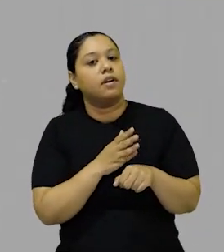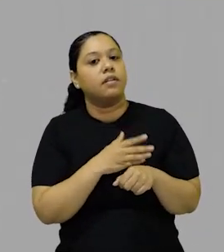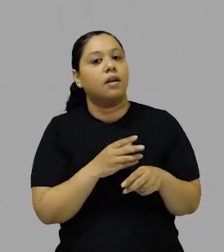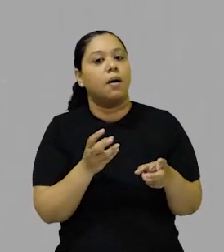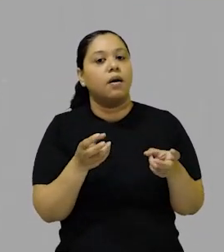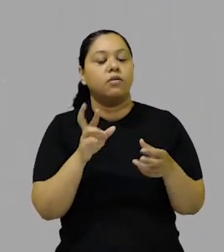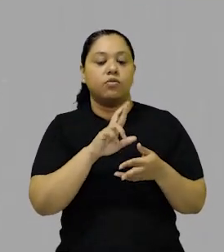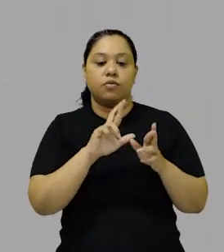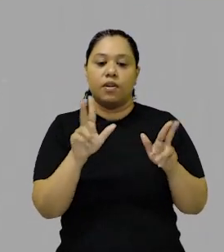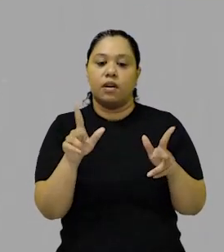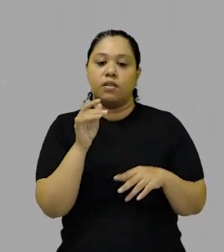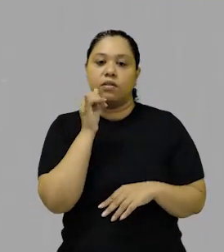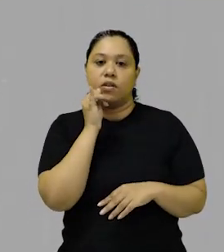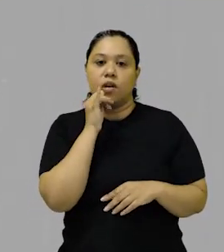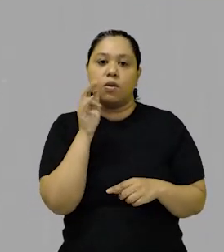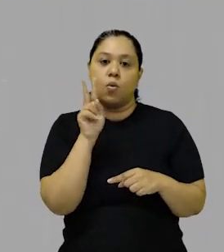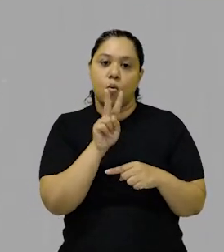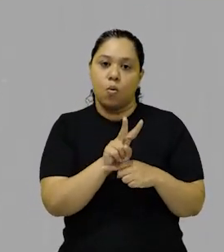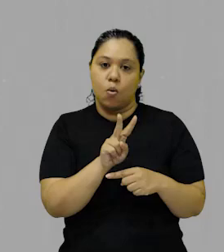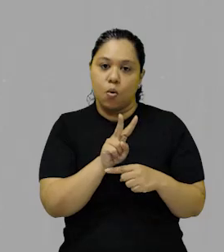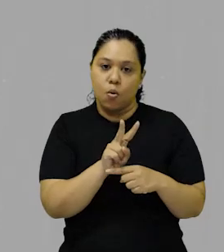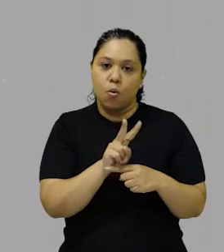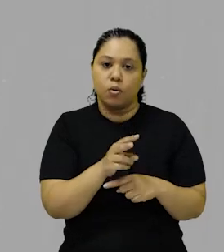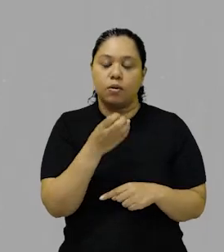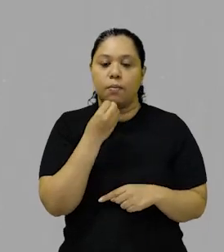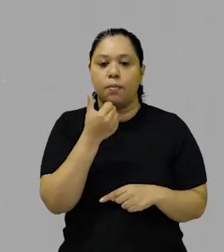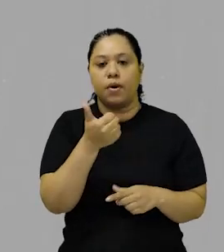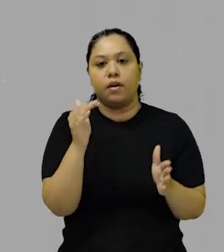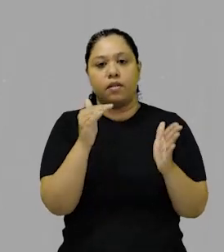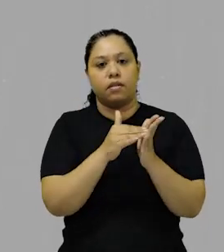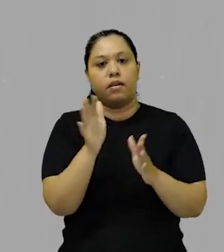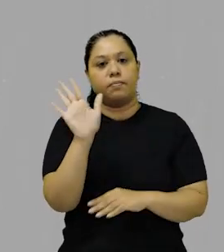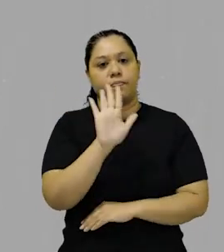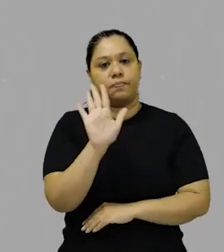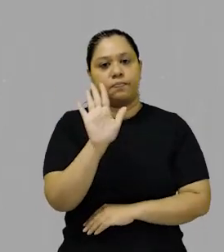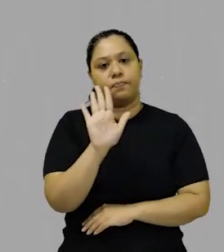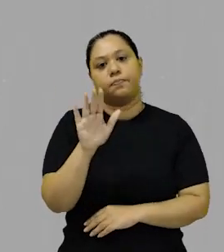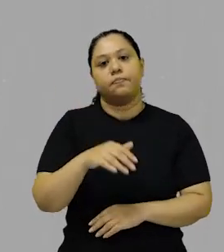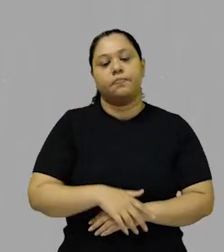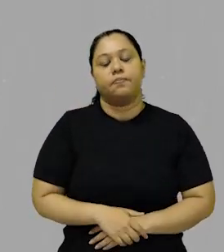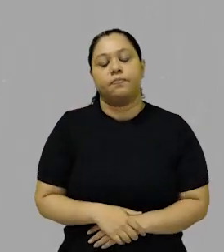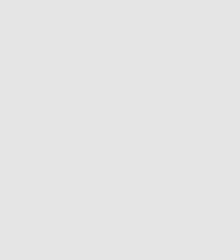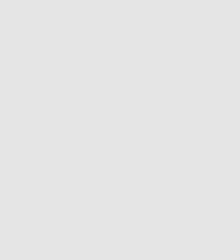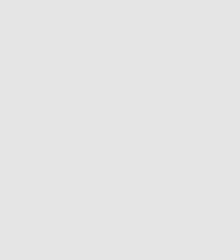diferentes exemplos. Se cuidem, fiquem bem e até a próxima. Bye, bye!